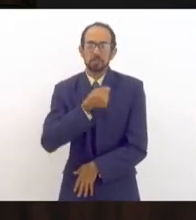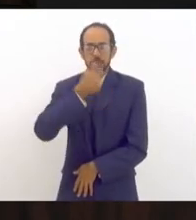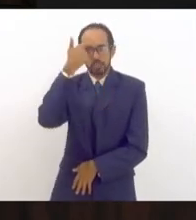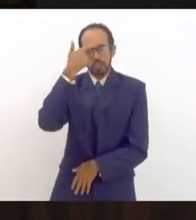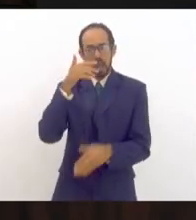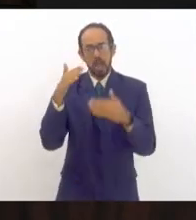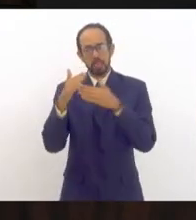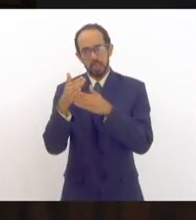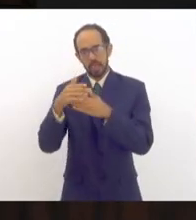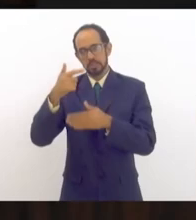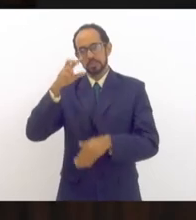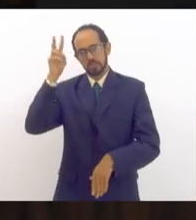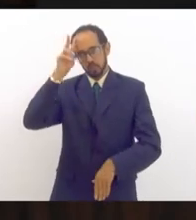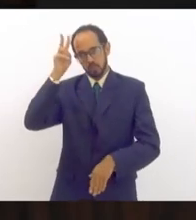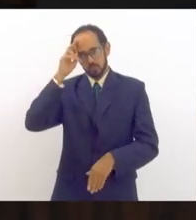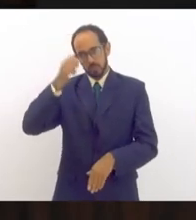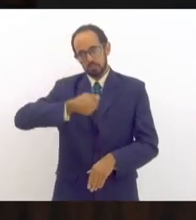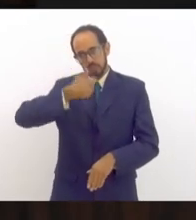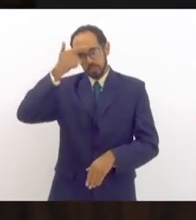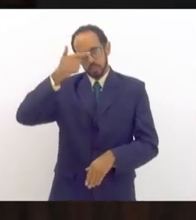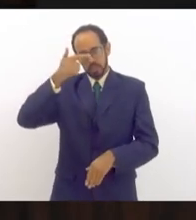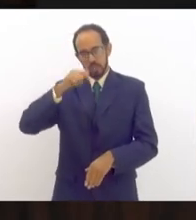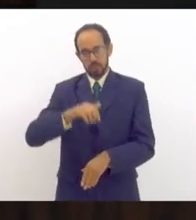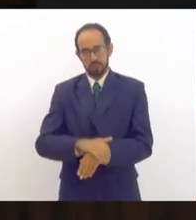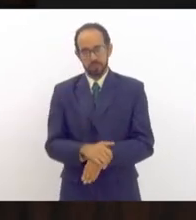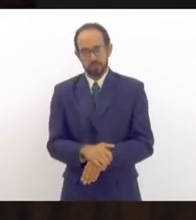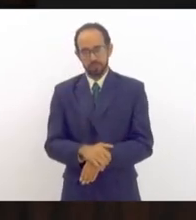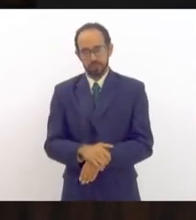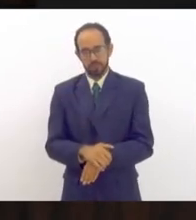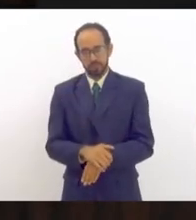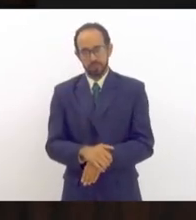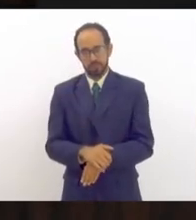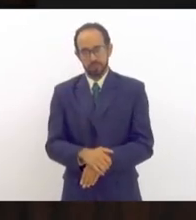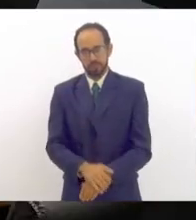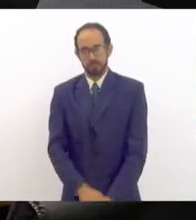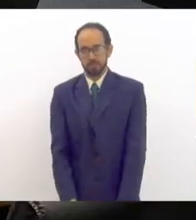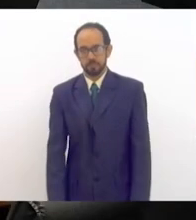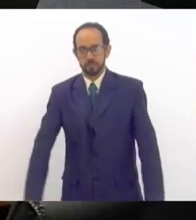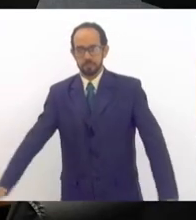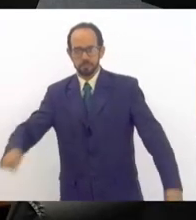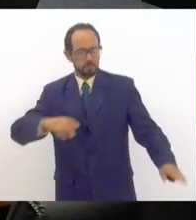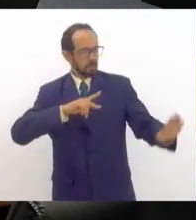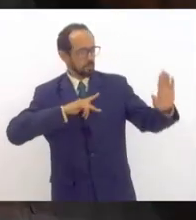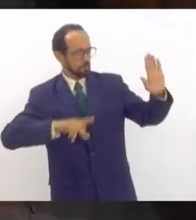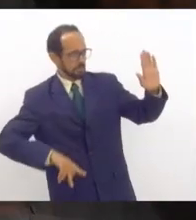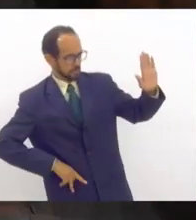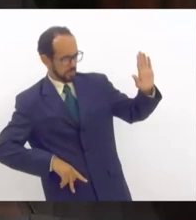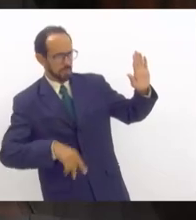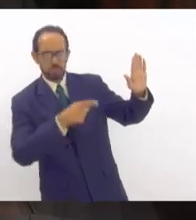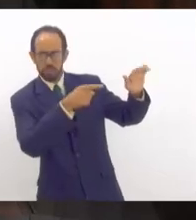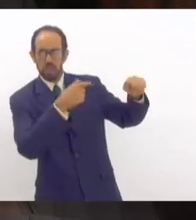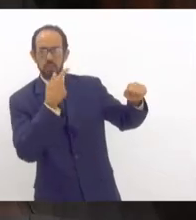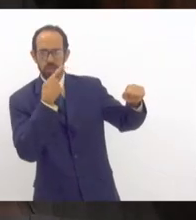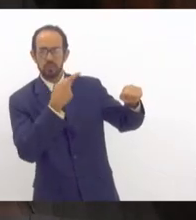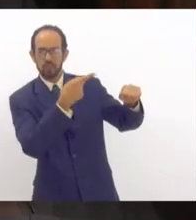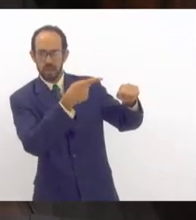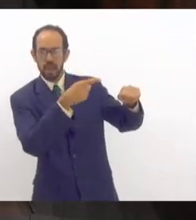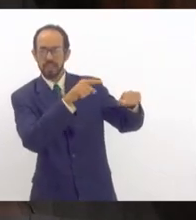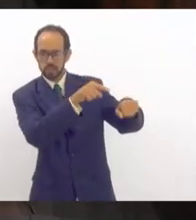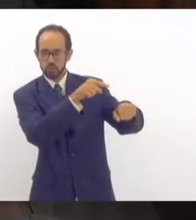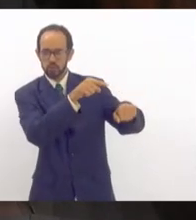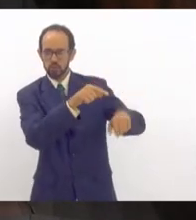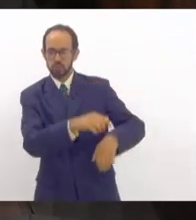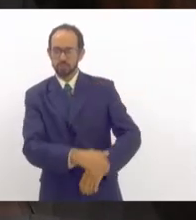até segunda-feira meio-dia é expediente Presidente eu eu ia entrar nesse nesse